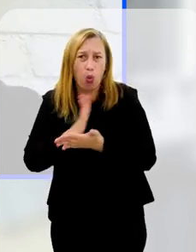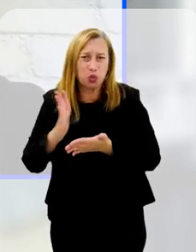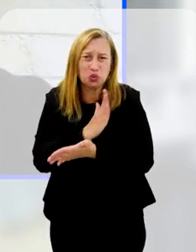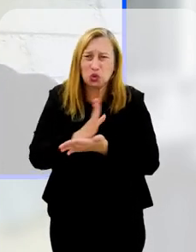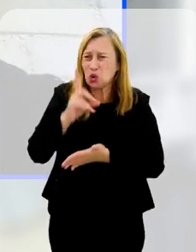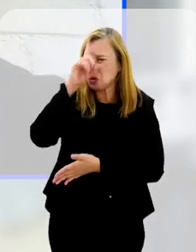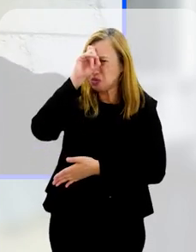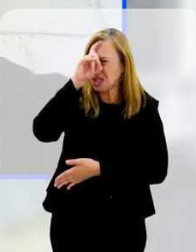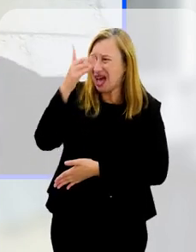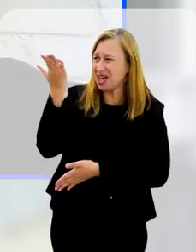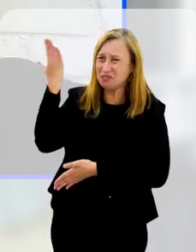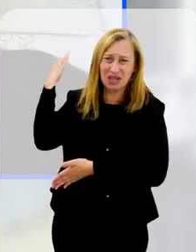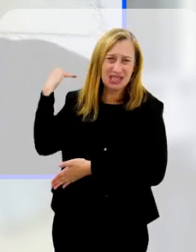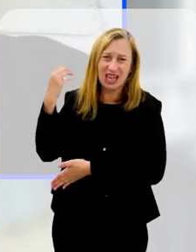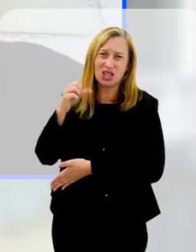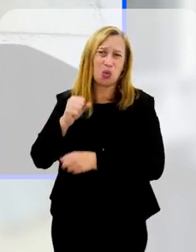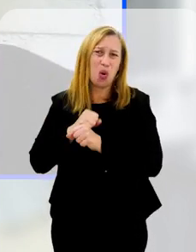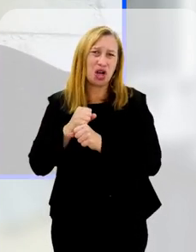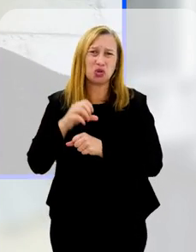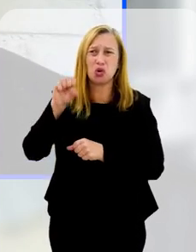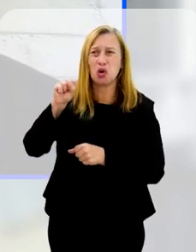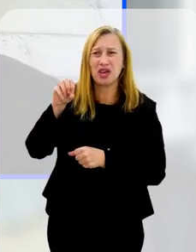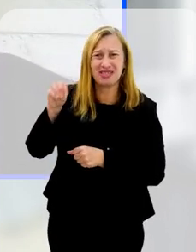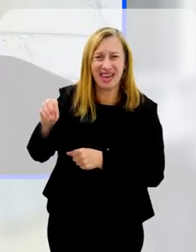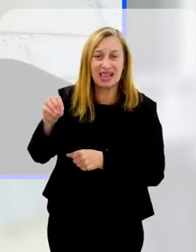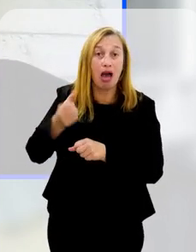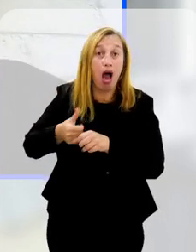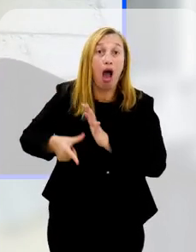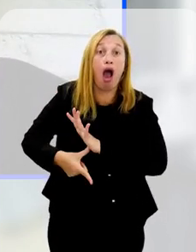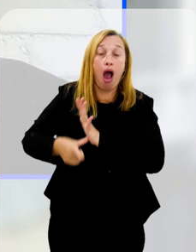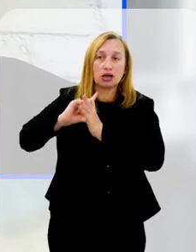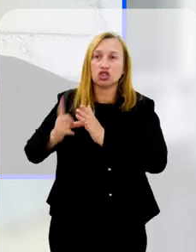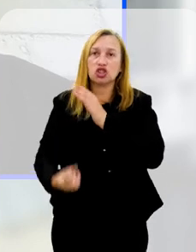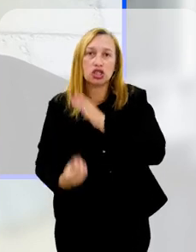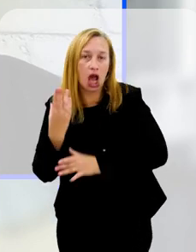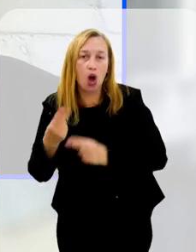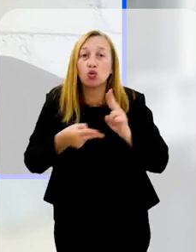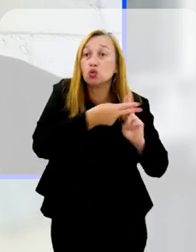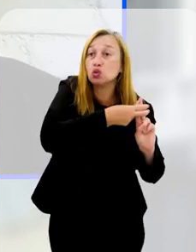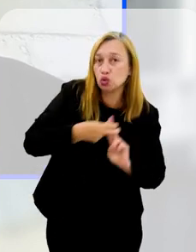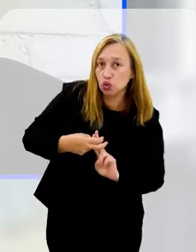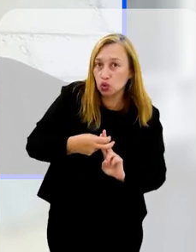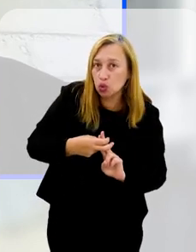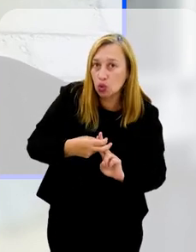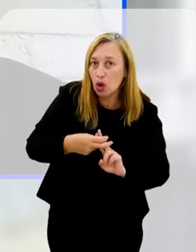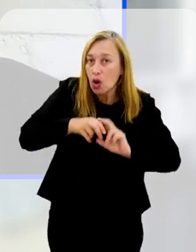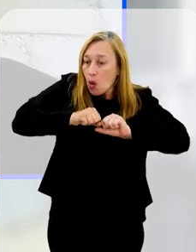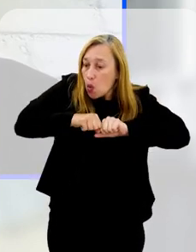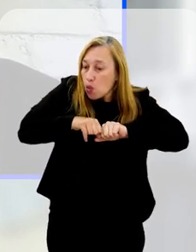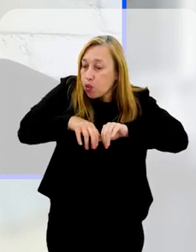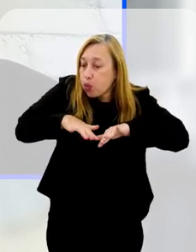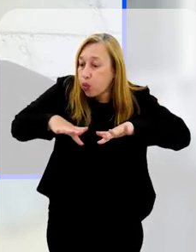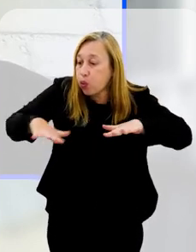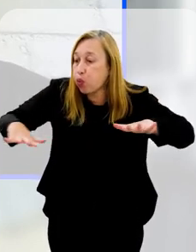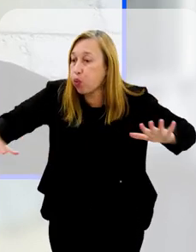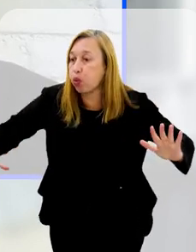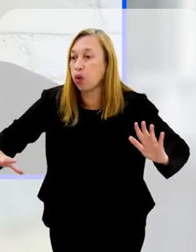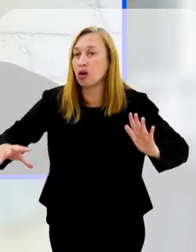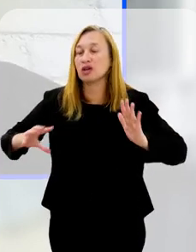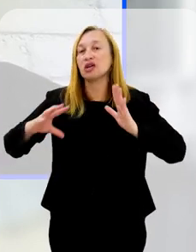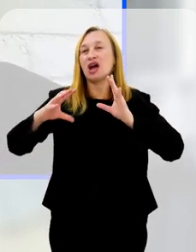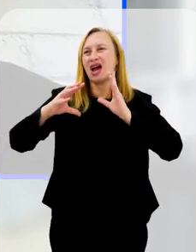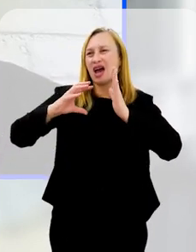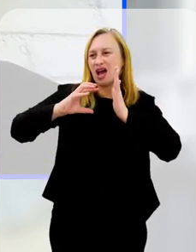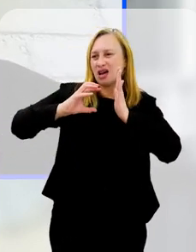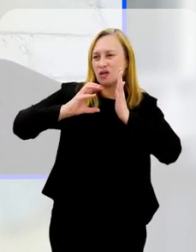Alguns hospitais naquela época, nos anos 80, antes do SUS ainda, quando a epidemia da HIV começou